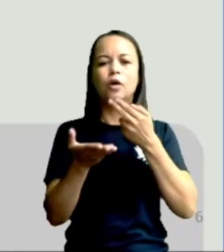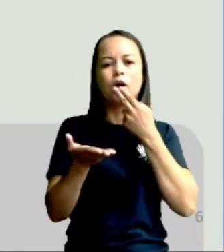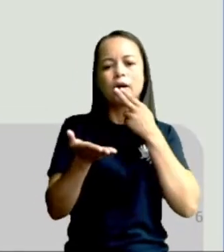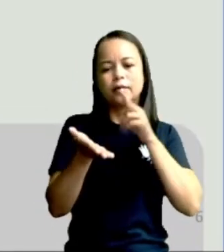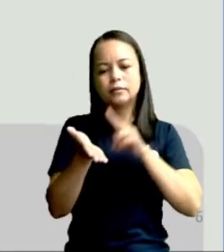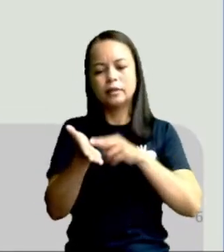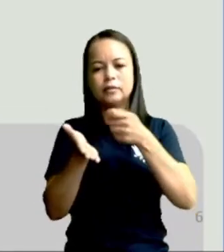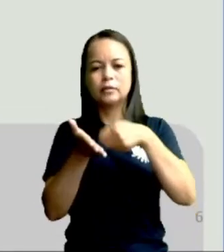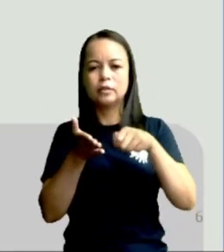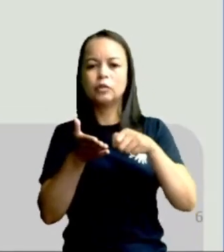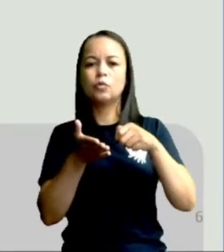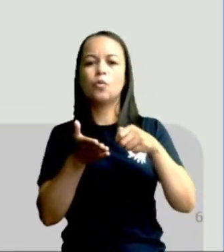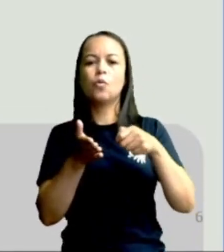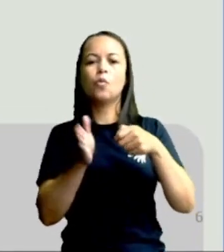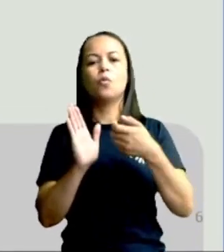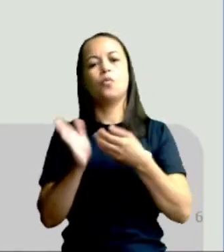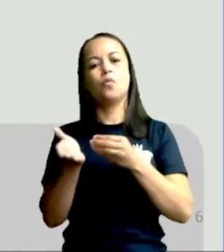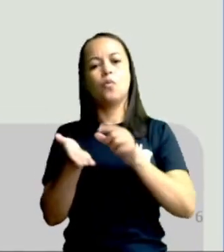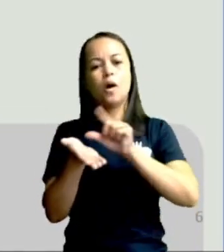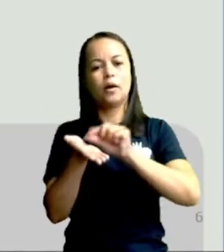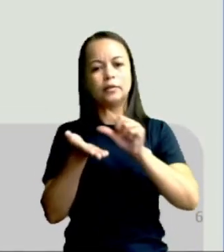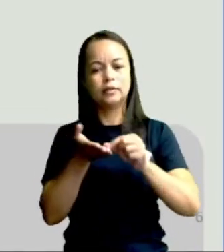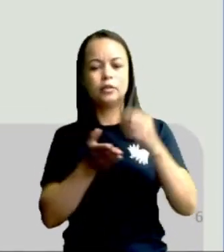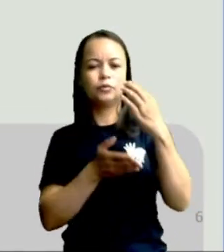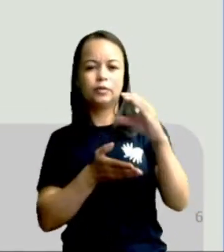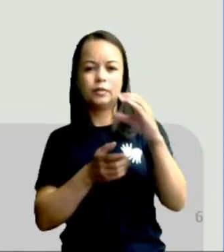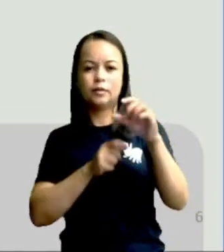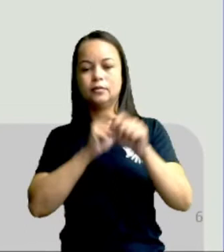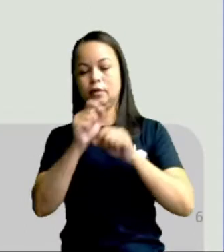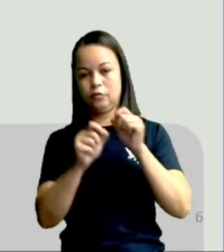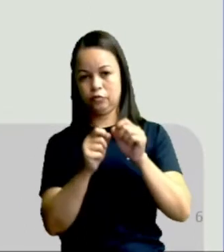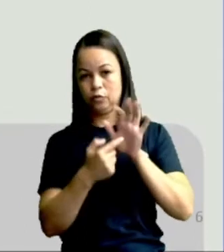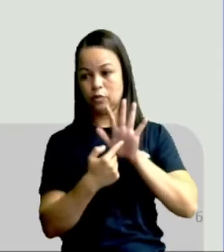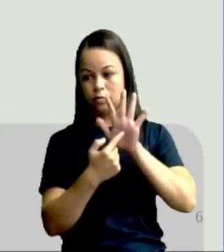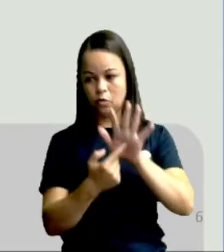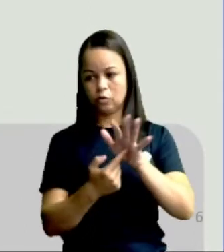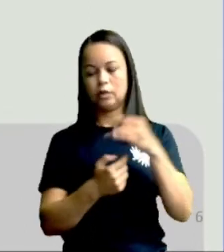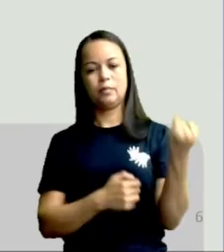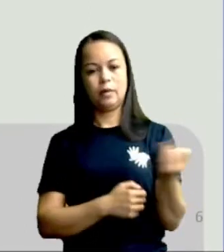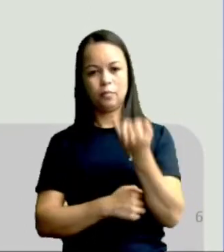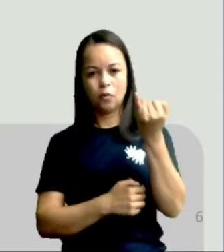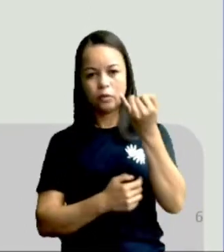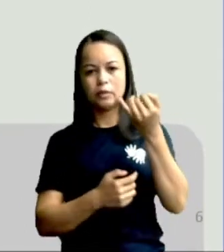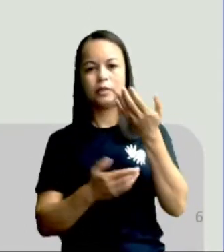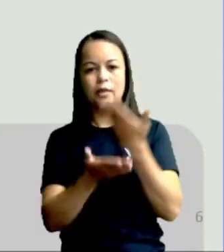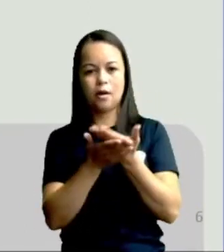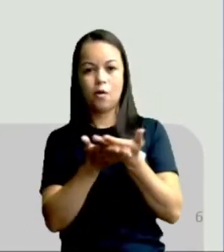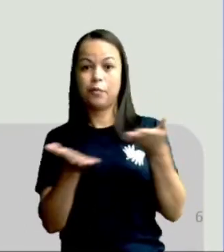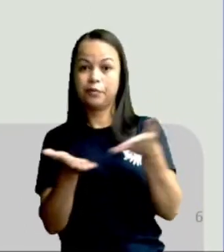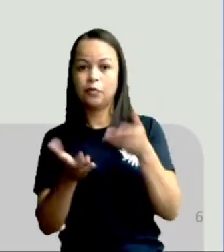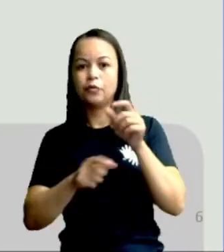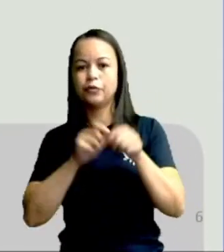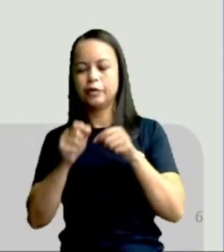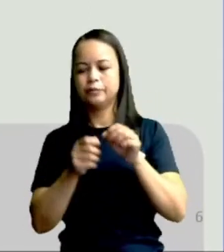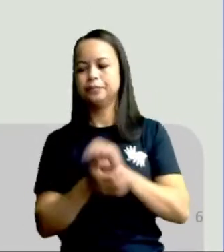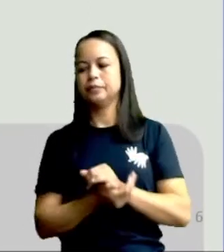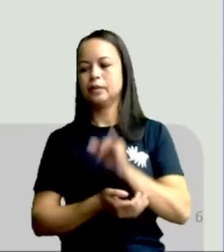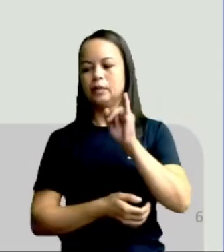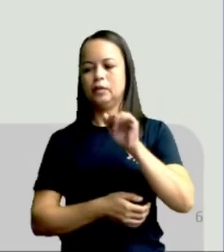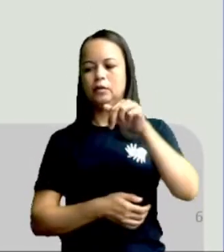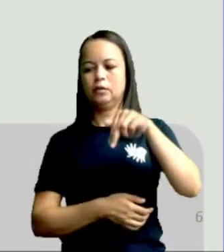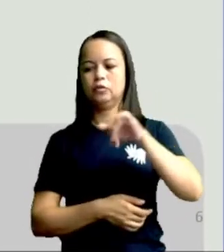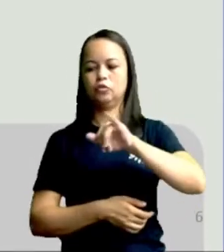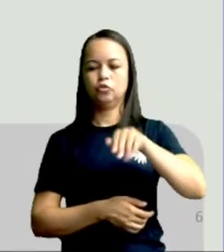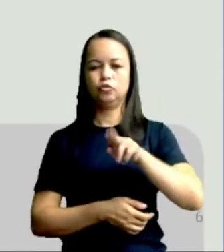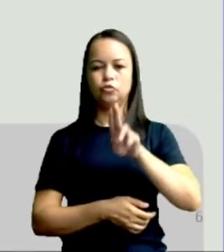o artigo científico. E por último, vê só, muito importante para a nossa aula de hoje, o